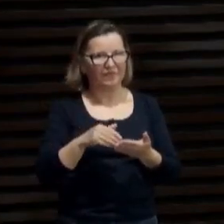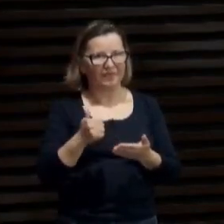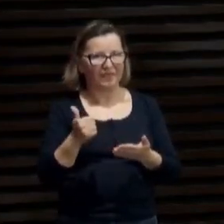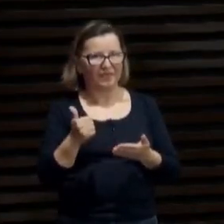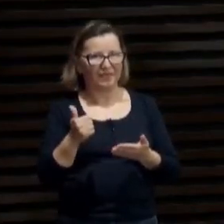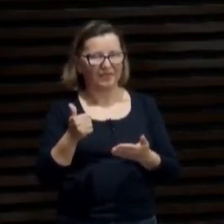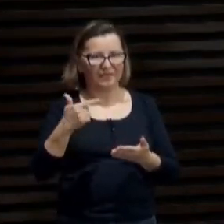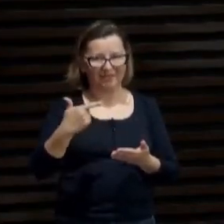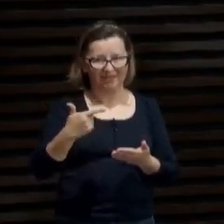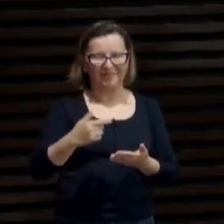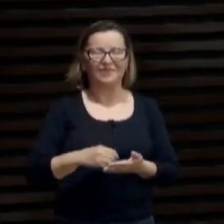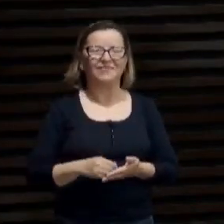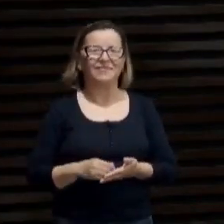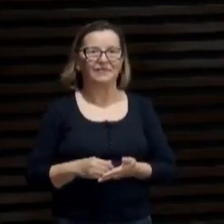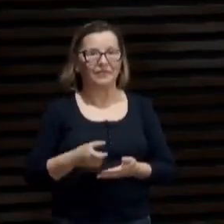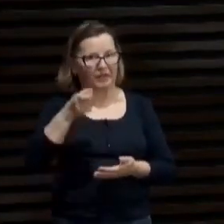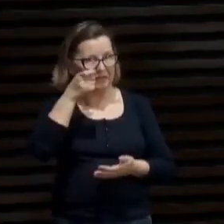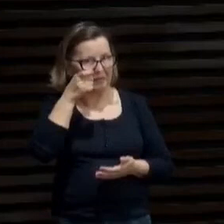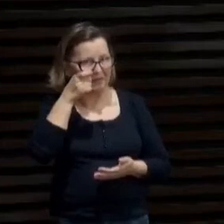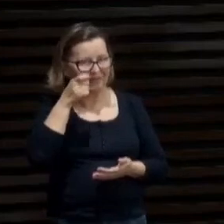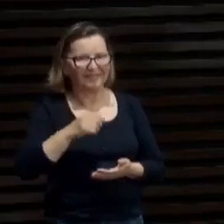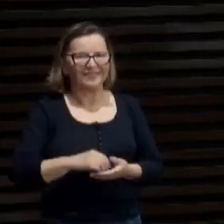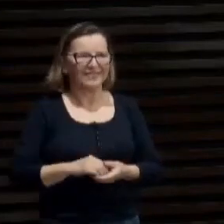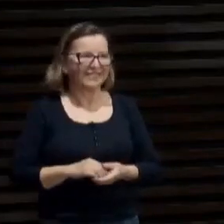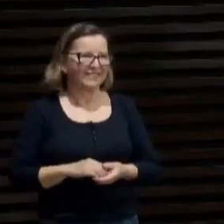Lucas 10, de 1 a 12, presta atenção, amados.